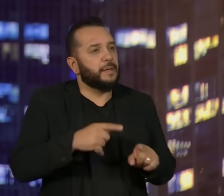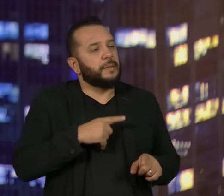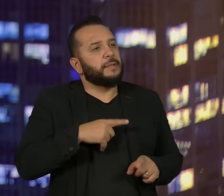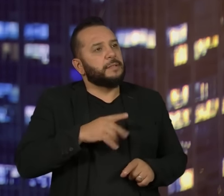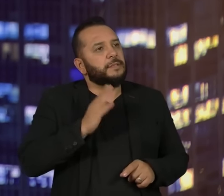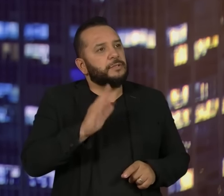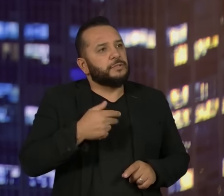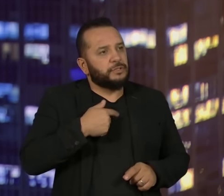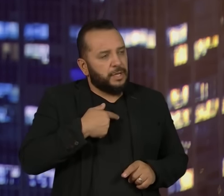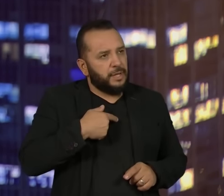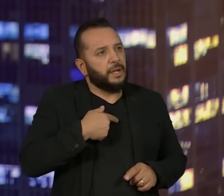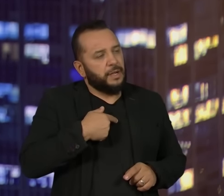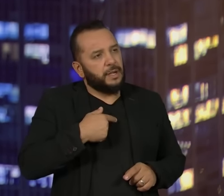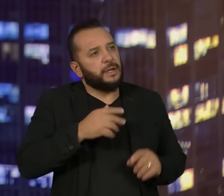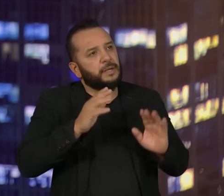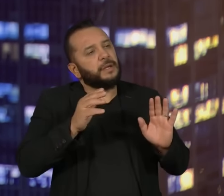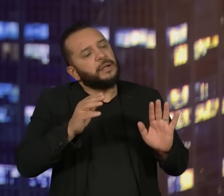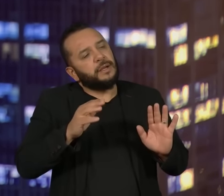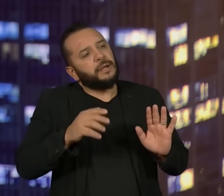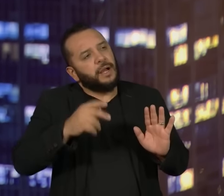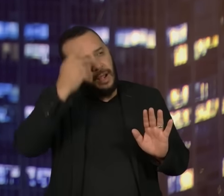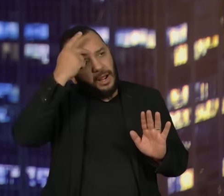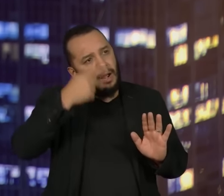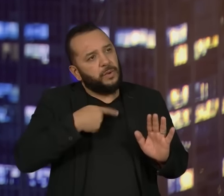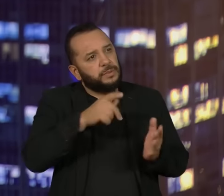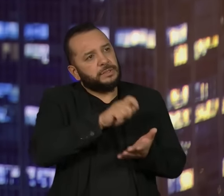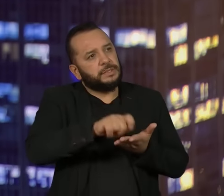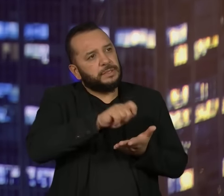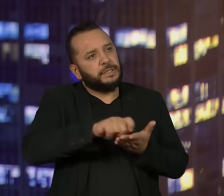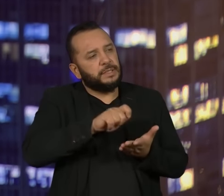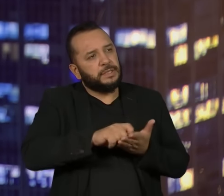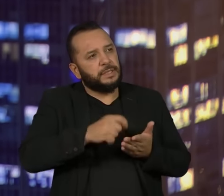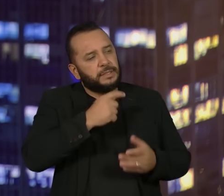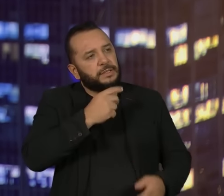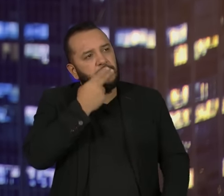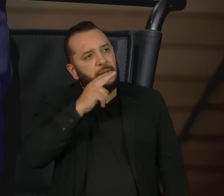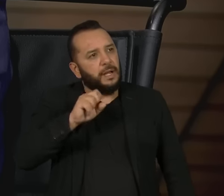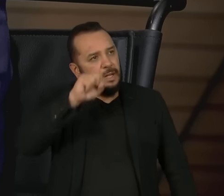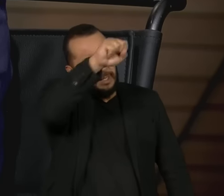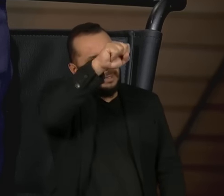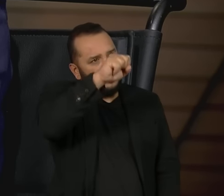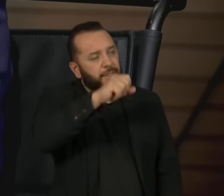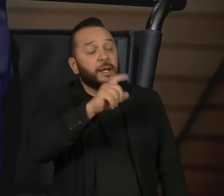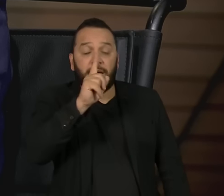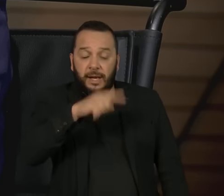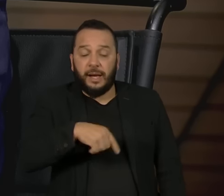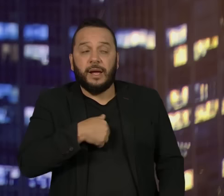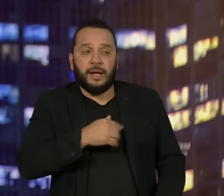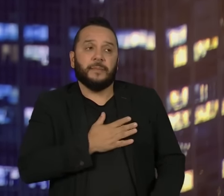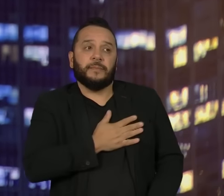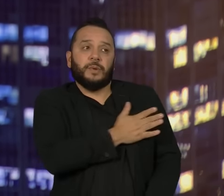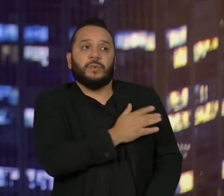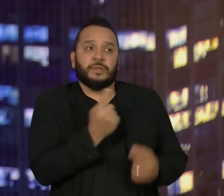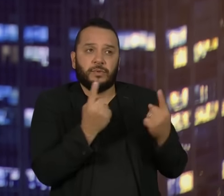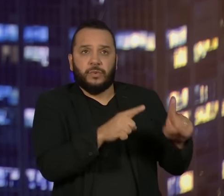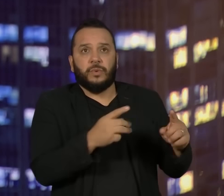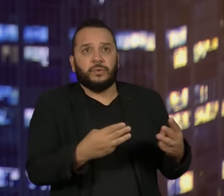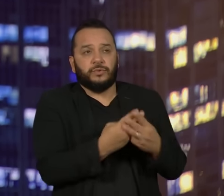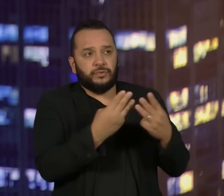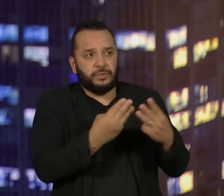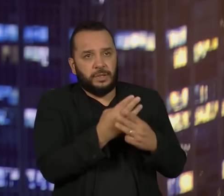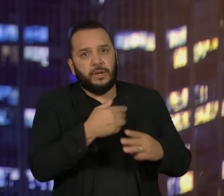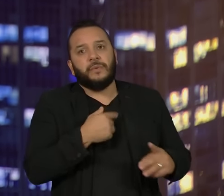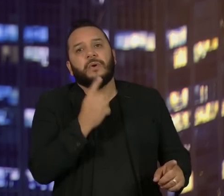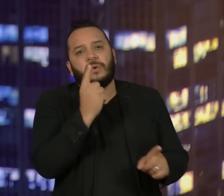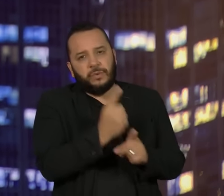de Hitler, Mein Kampf. É uma obra antissemita, né? Eu encontrei essa obra para vender